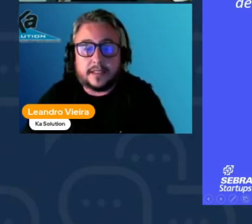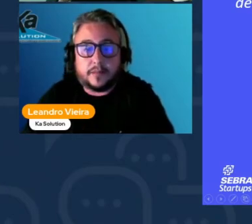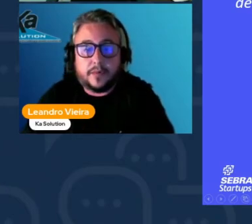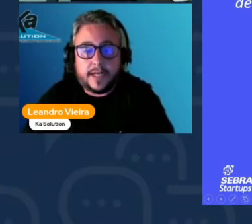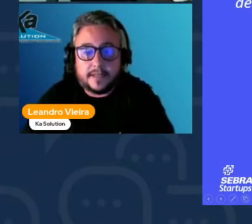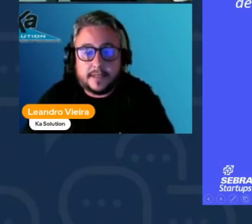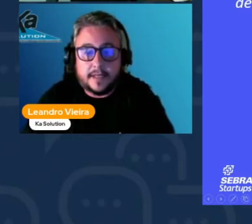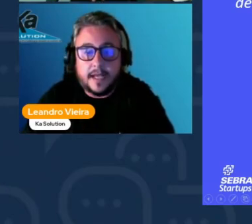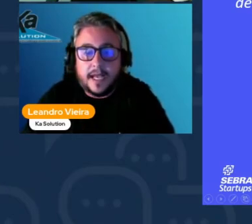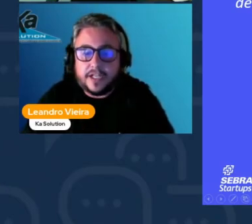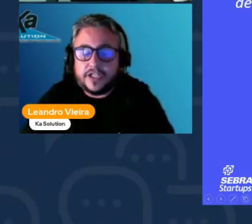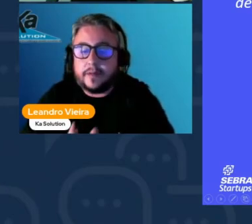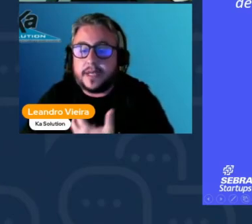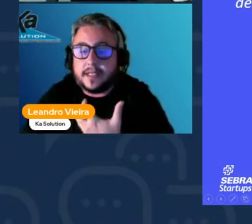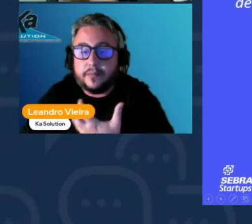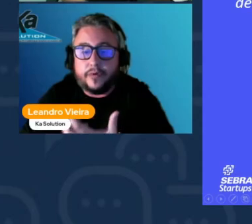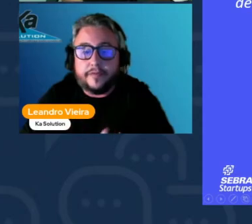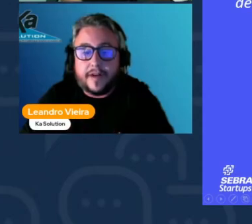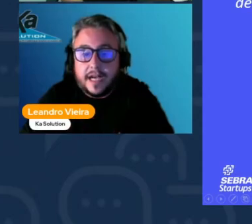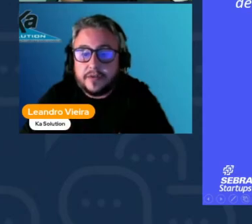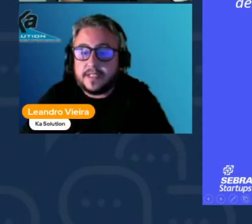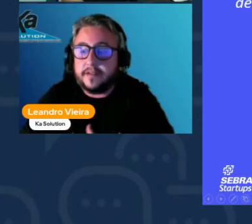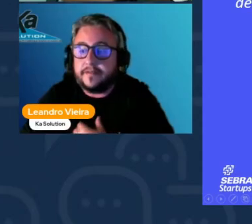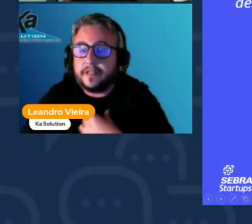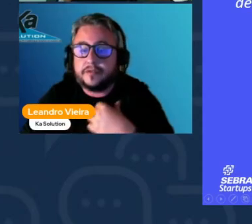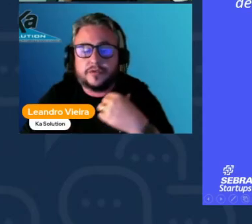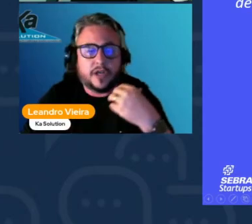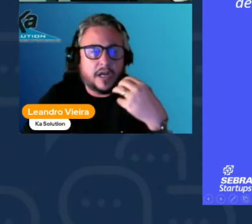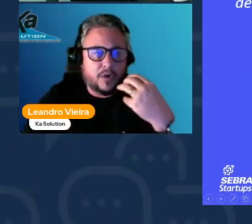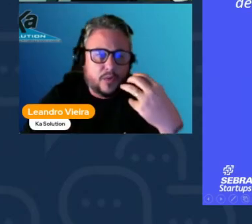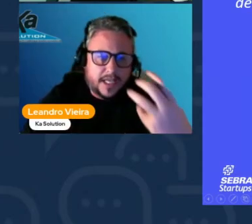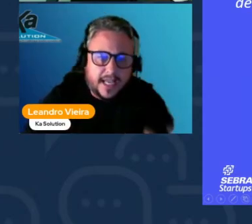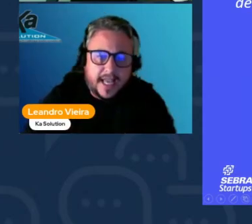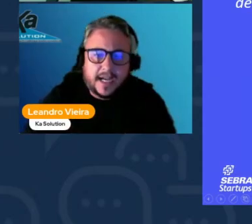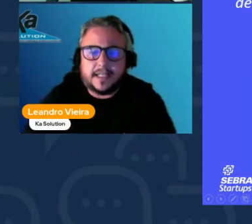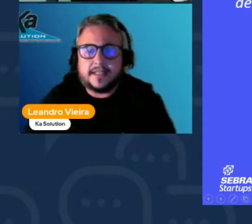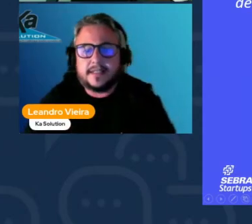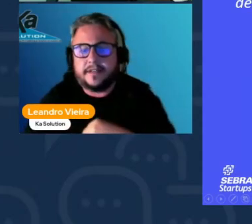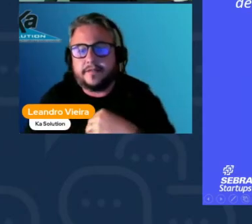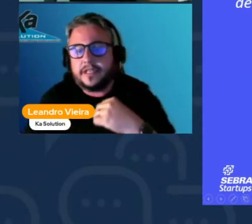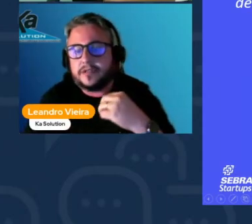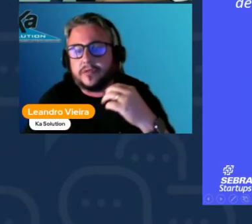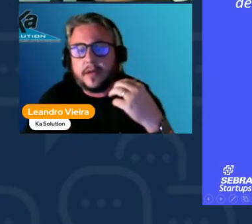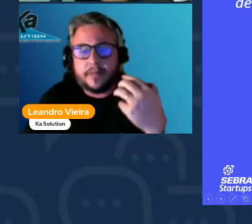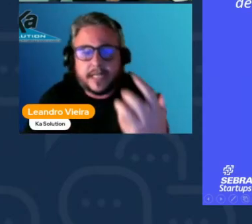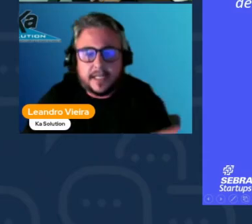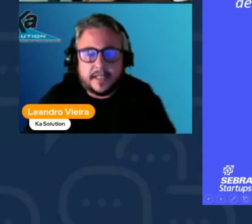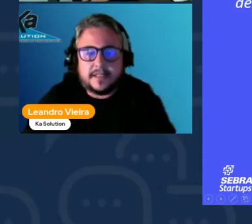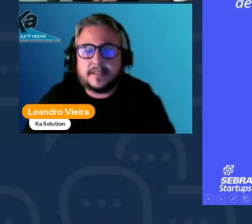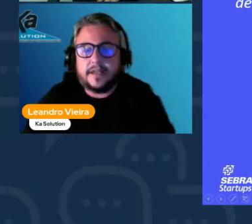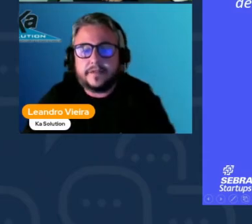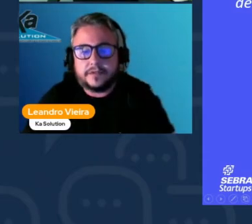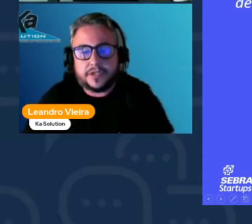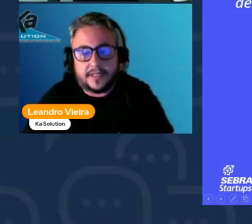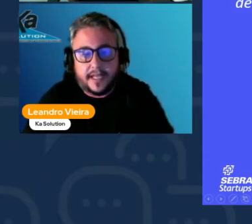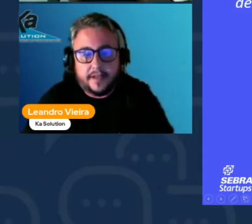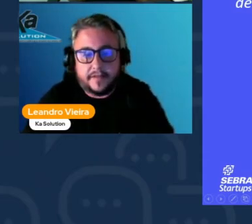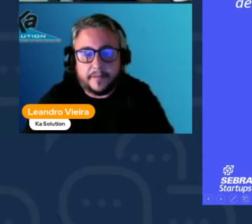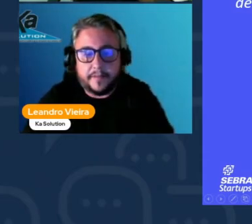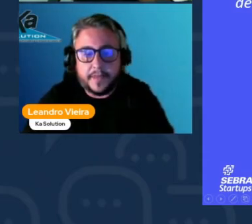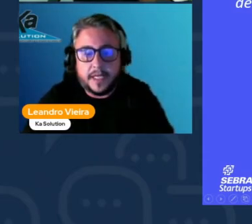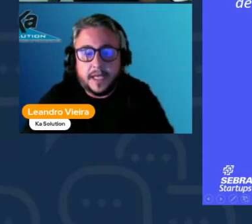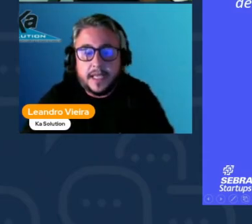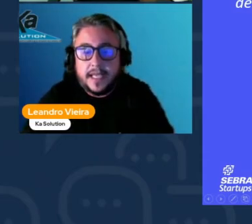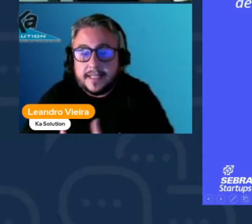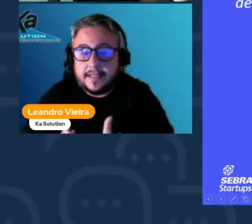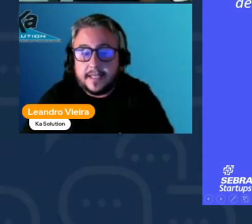conteúdos aí na AWS. A gente vai passar por vários serviços, o que é cada serviço, para que esses serviços